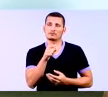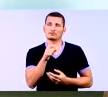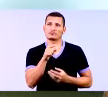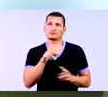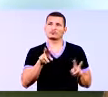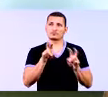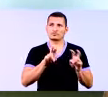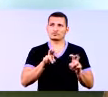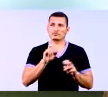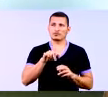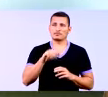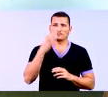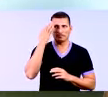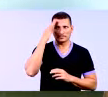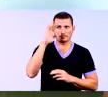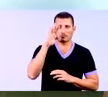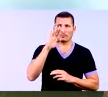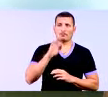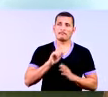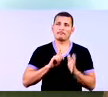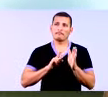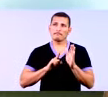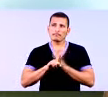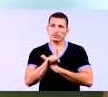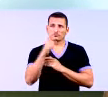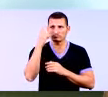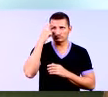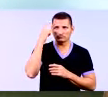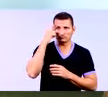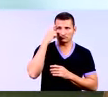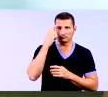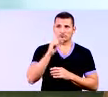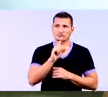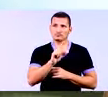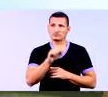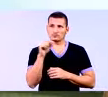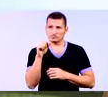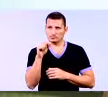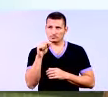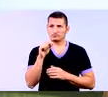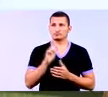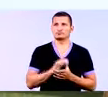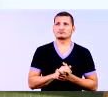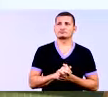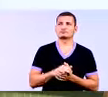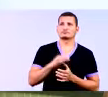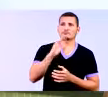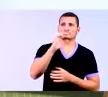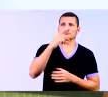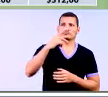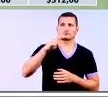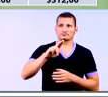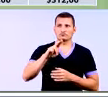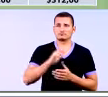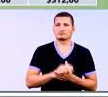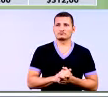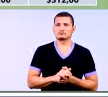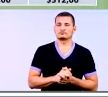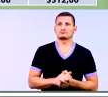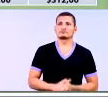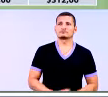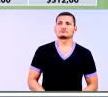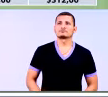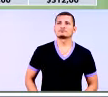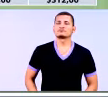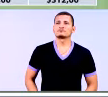é a principal pergunta que eu vou fazer quando eu for escolher o meu hardware e o processador entre eles. Qual é a próxima pergunta, professor?